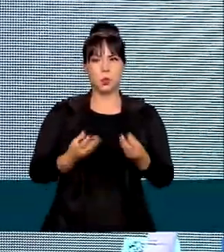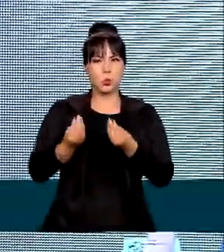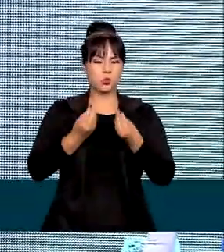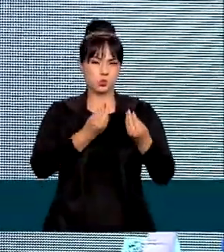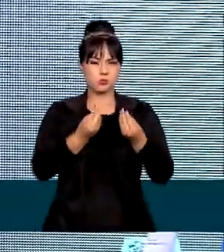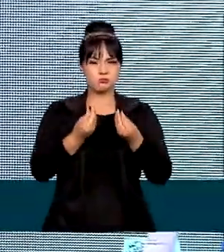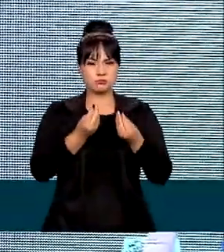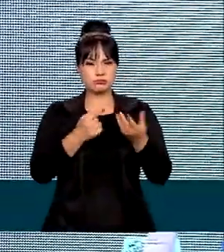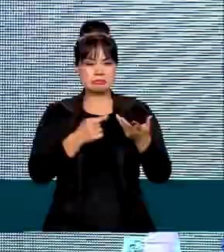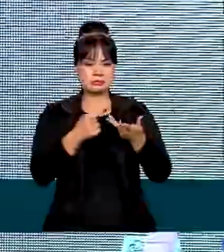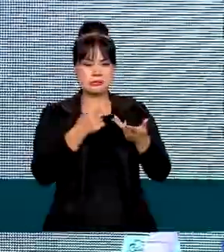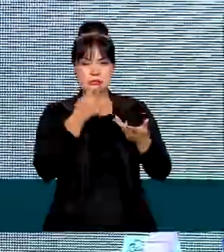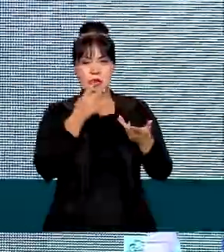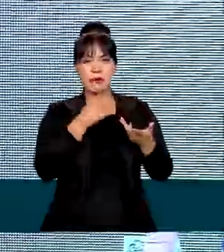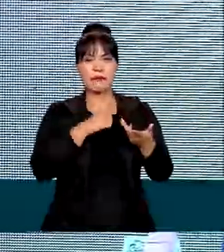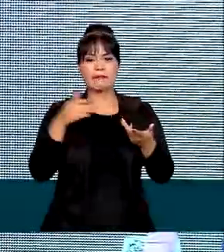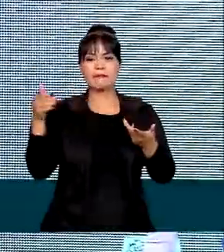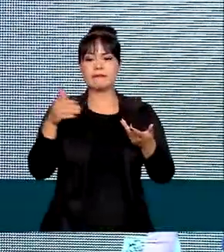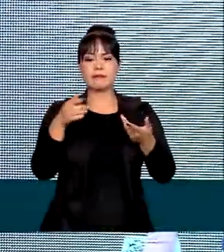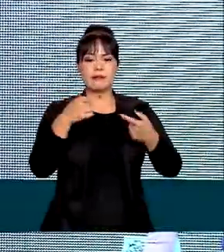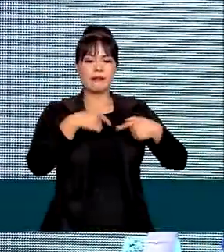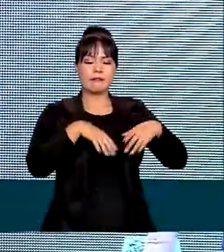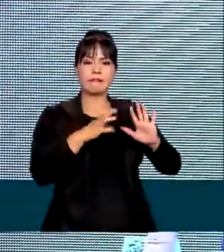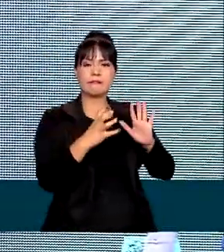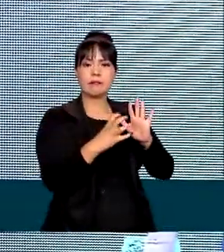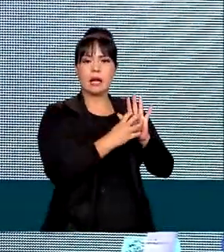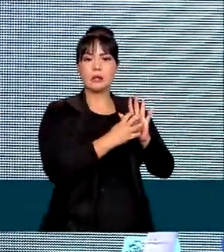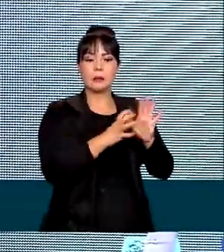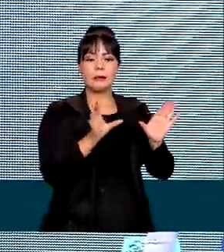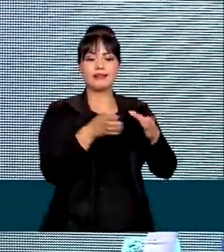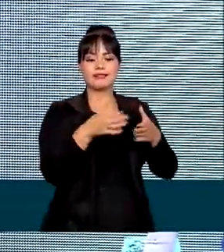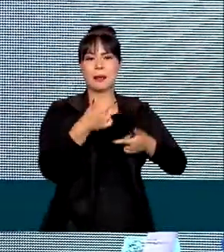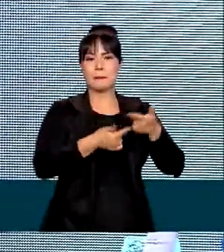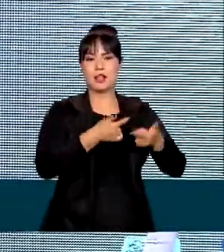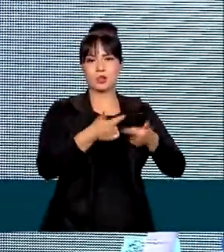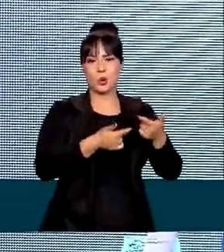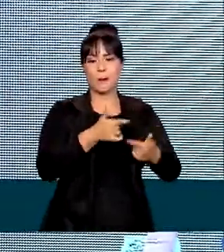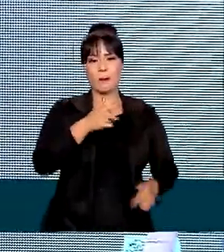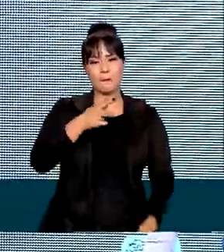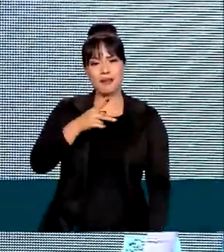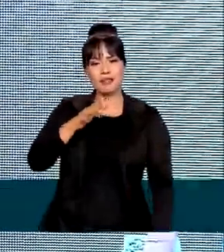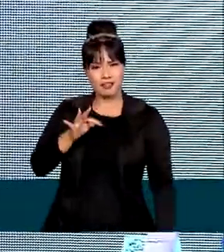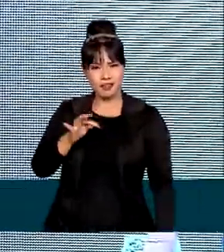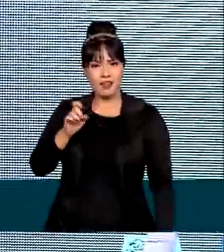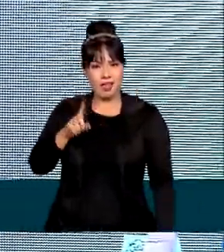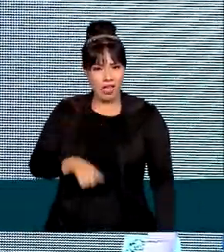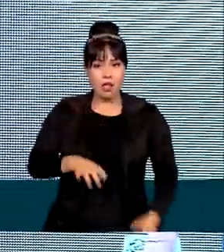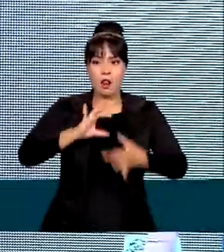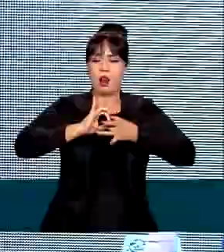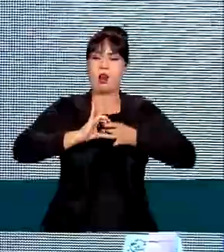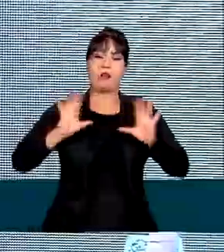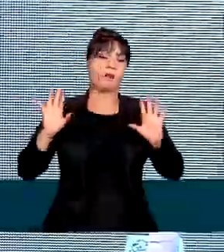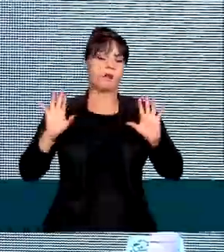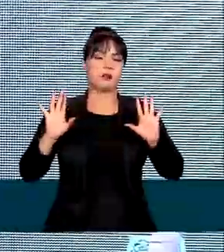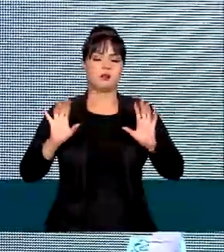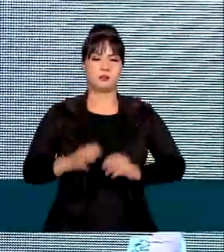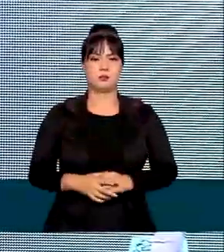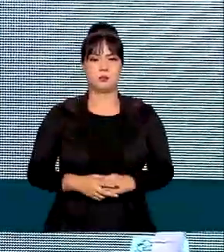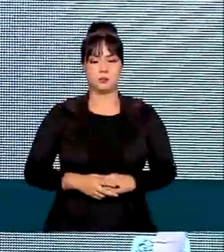dizer vindo de um filiado do partido trabalhadores Pode parecer estranho é da Liberdade